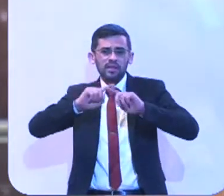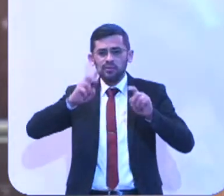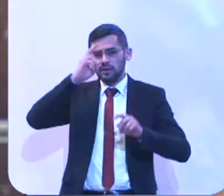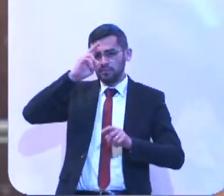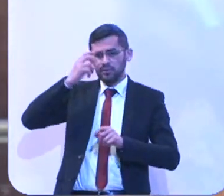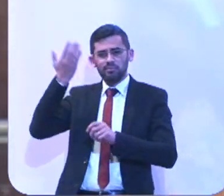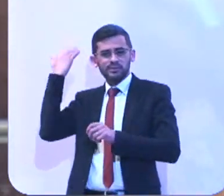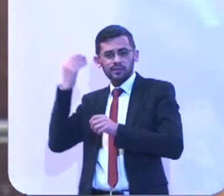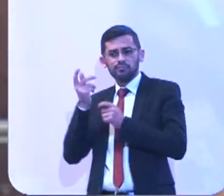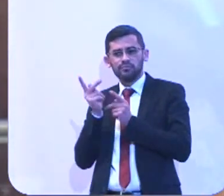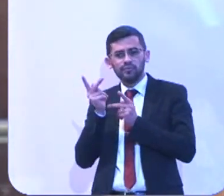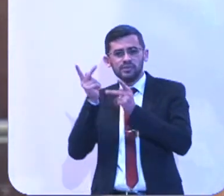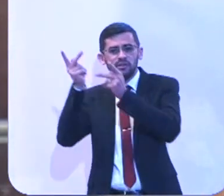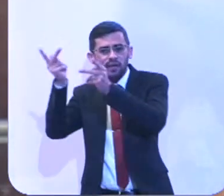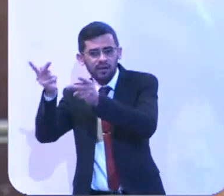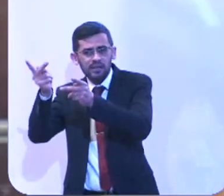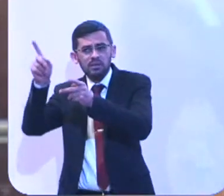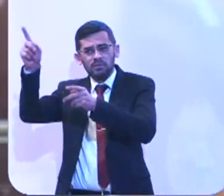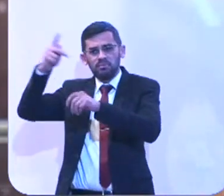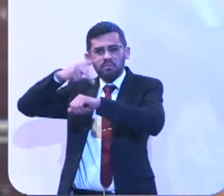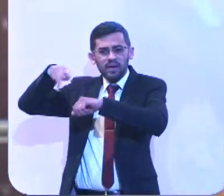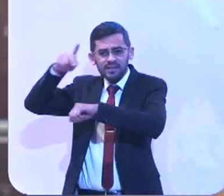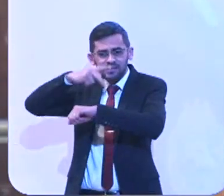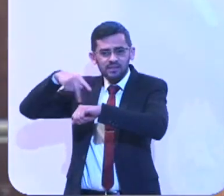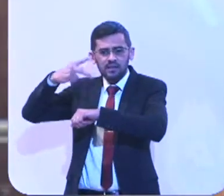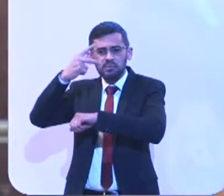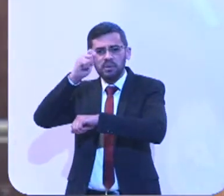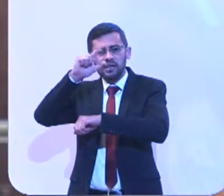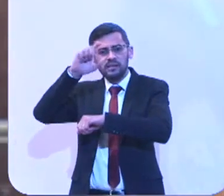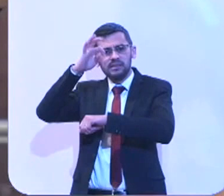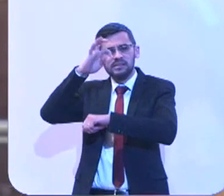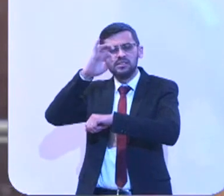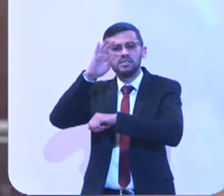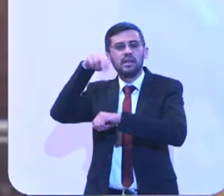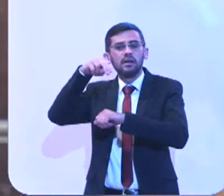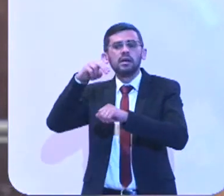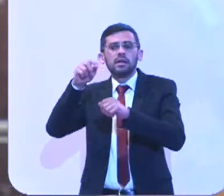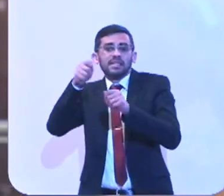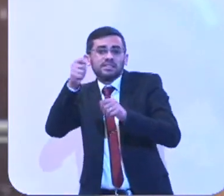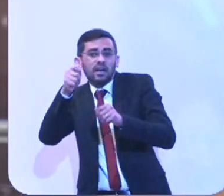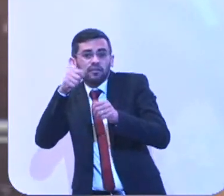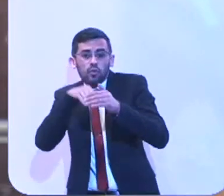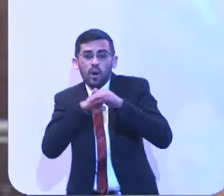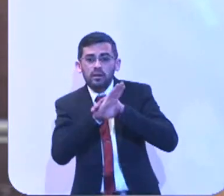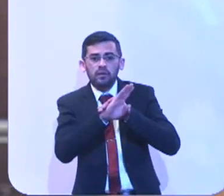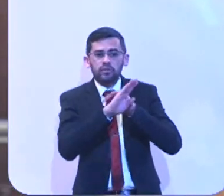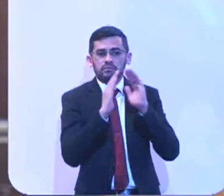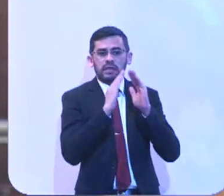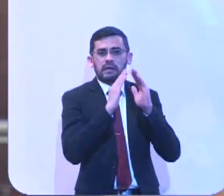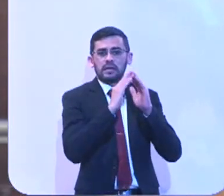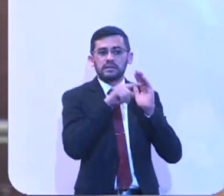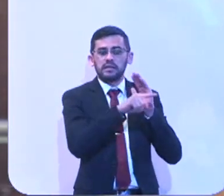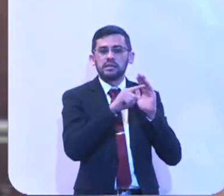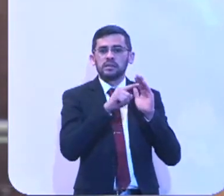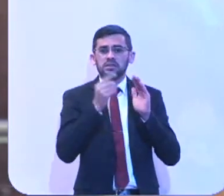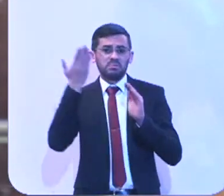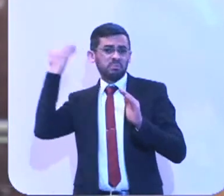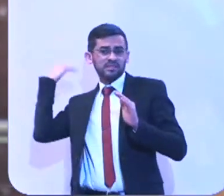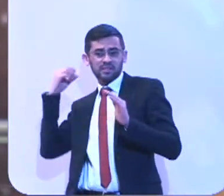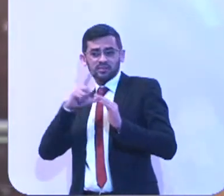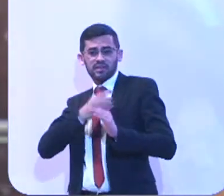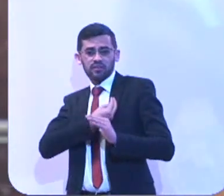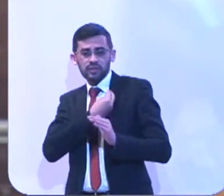Palestina, e algumas mulheres que eu conheci, elas ainda guardavam as chaves da casa que